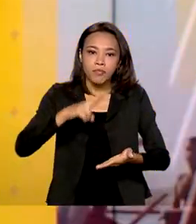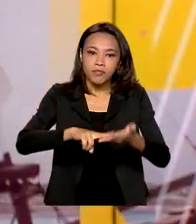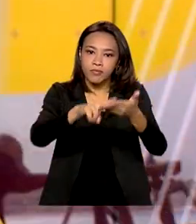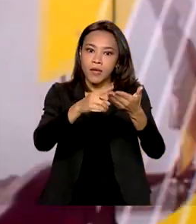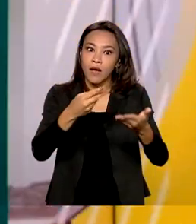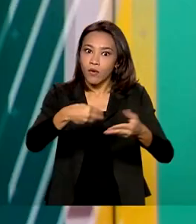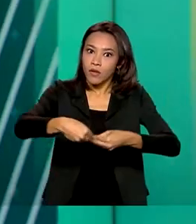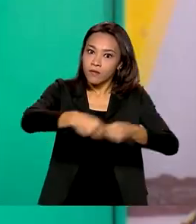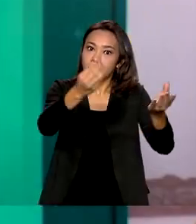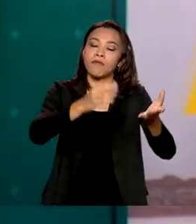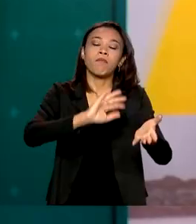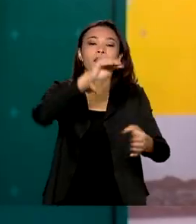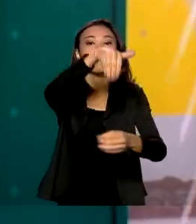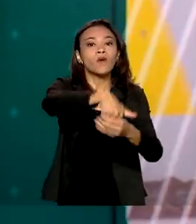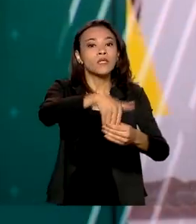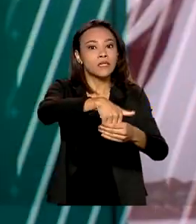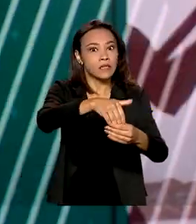para análise e votação do Senado Federal